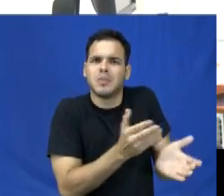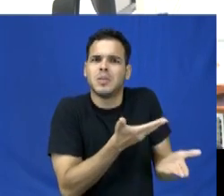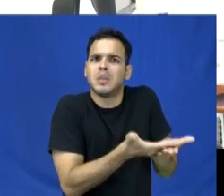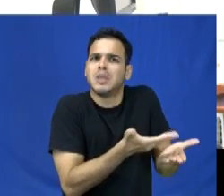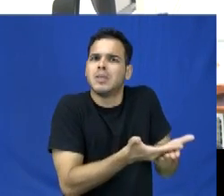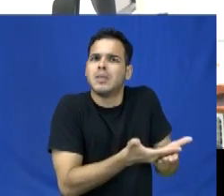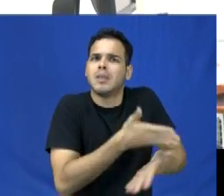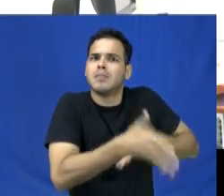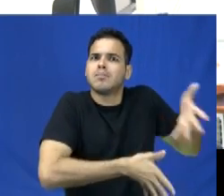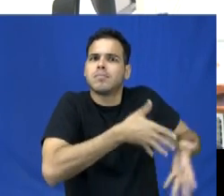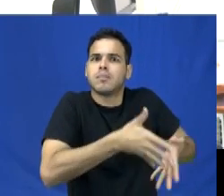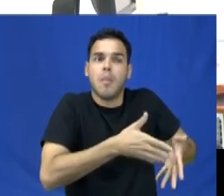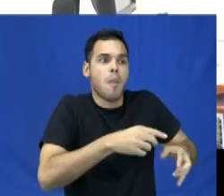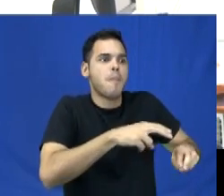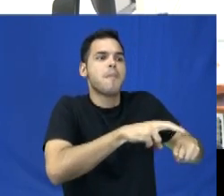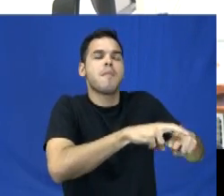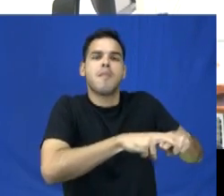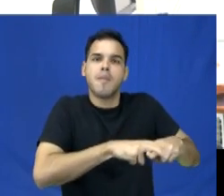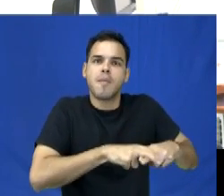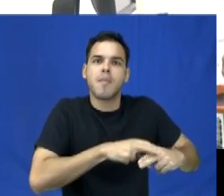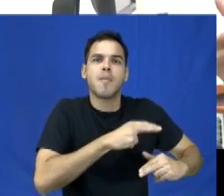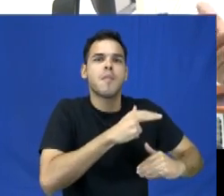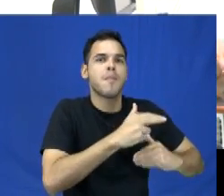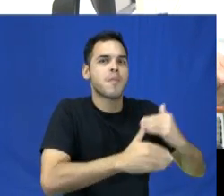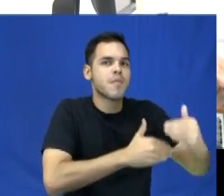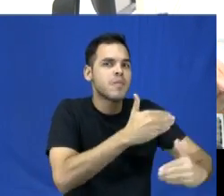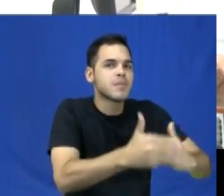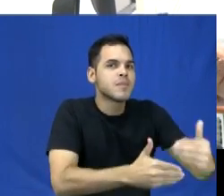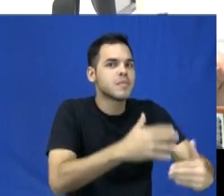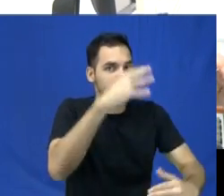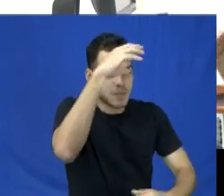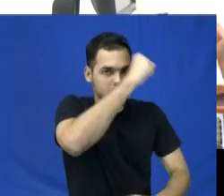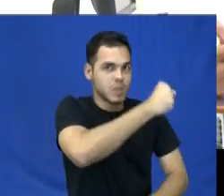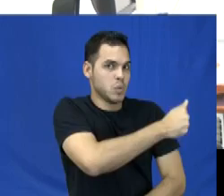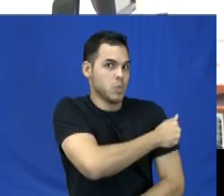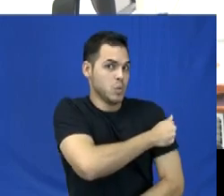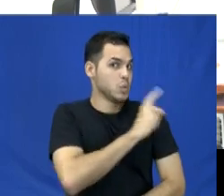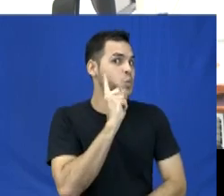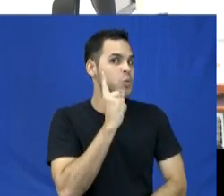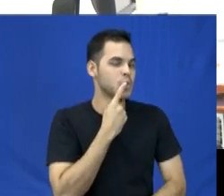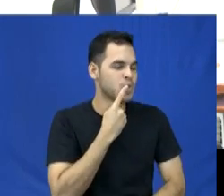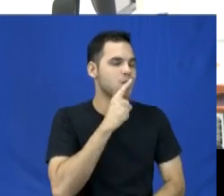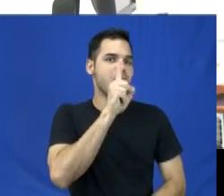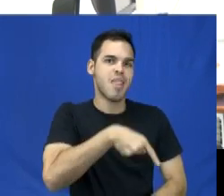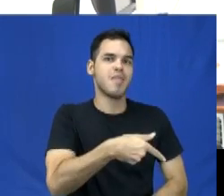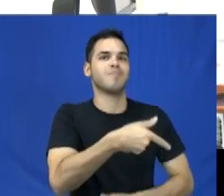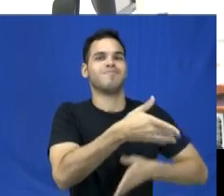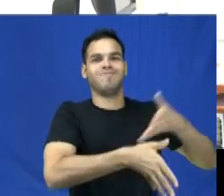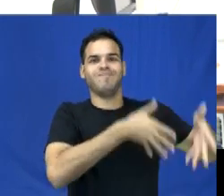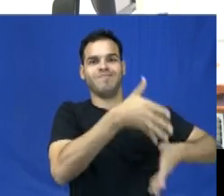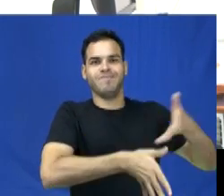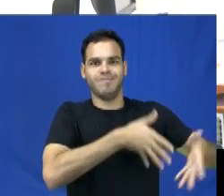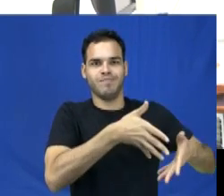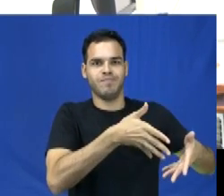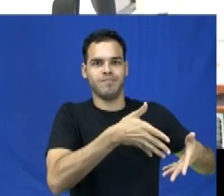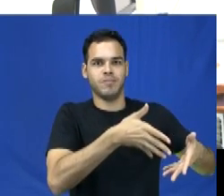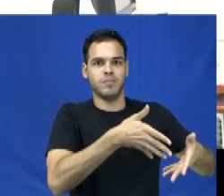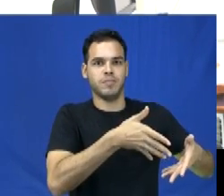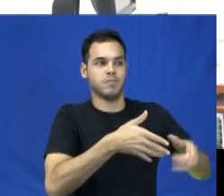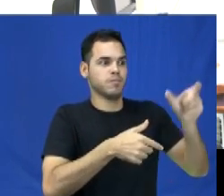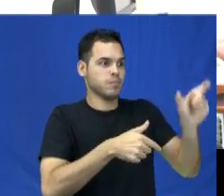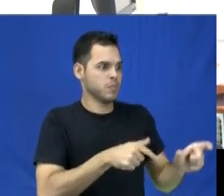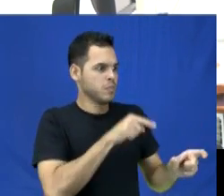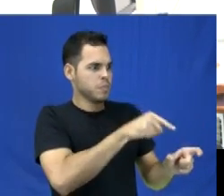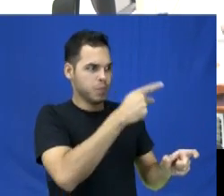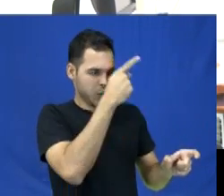estudar a língua brasileira de sinais? Porque o processo de aprendizagem do aluno surdo se dá através da língua brasileira de sinais. Então, aquele que